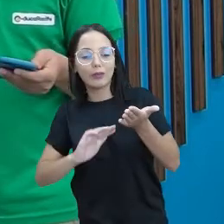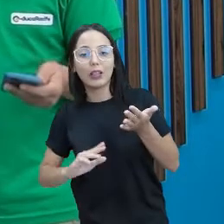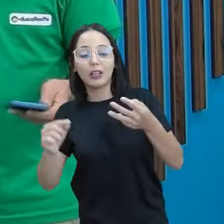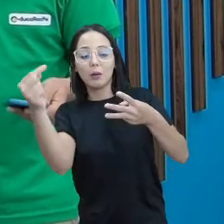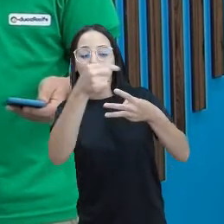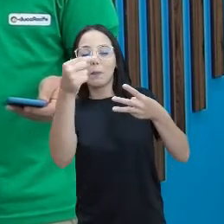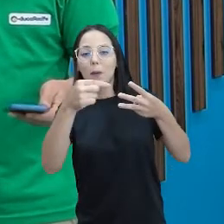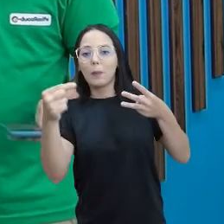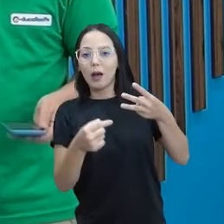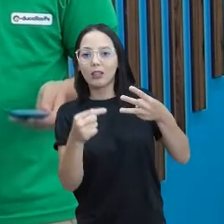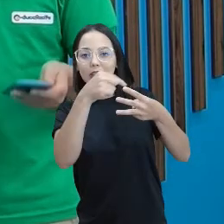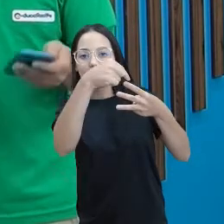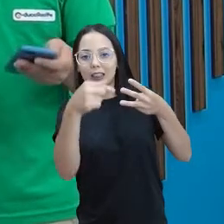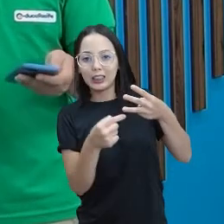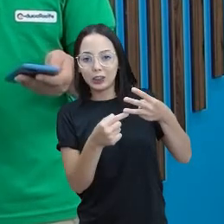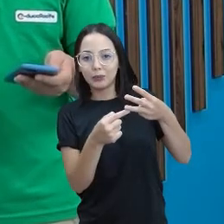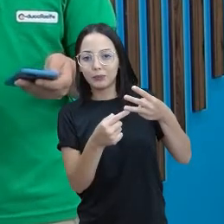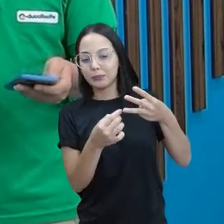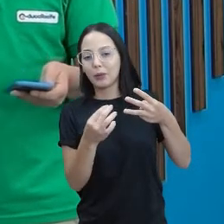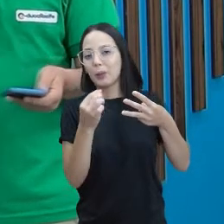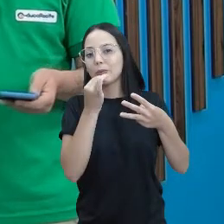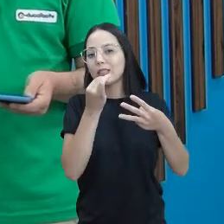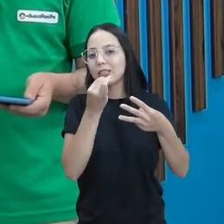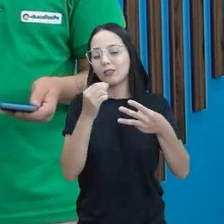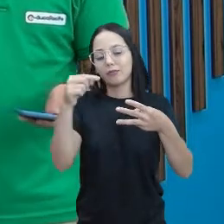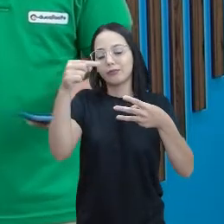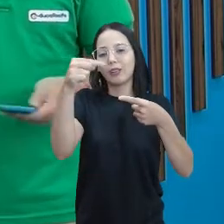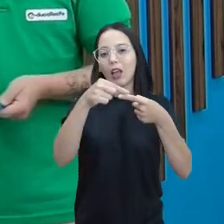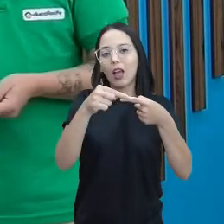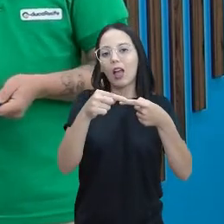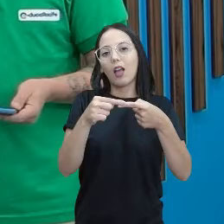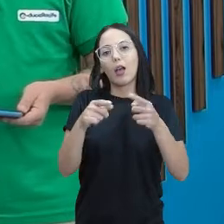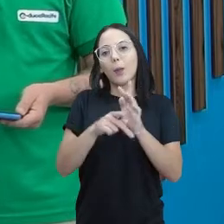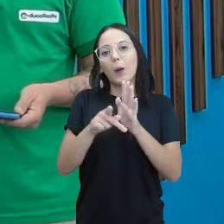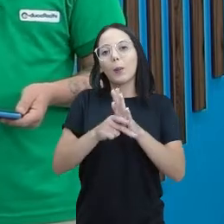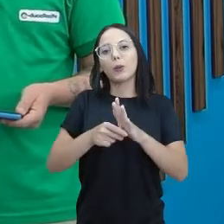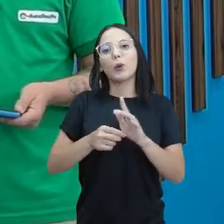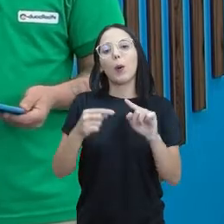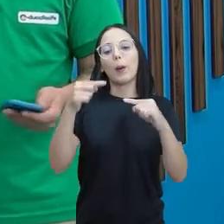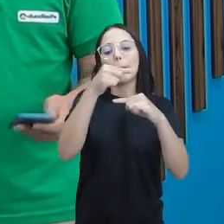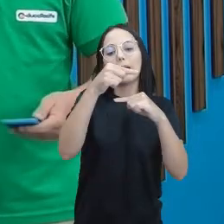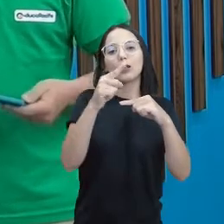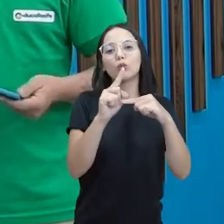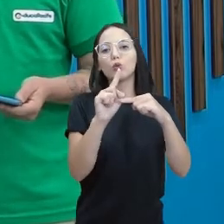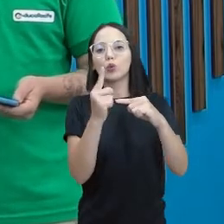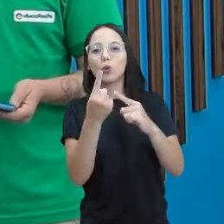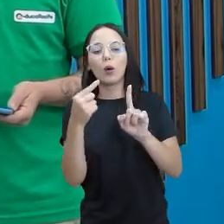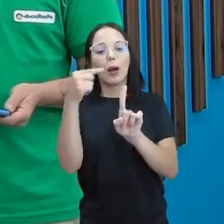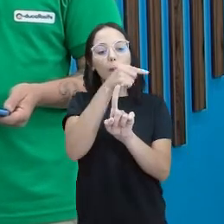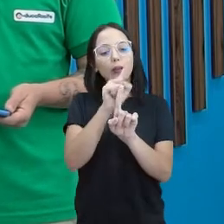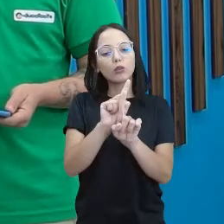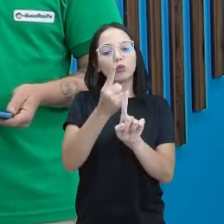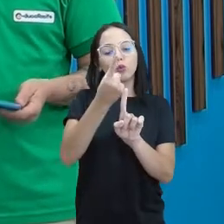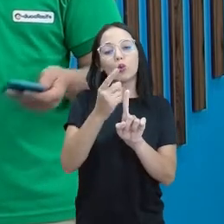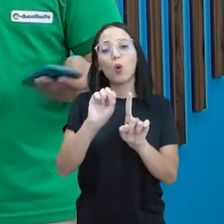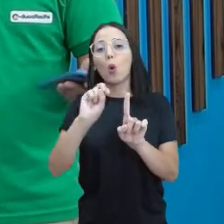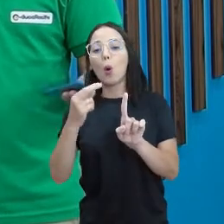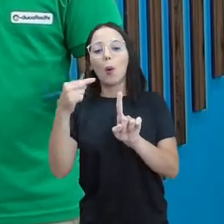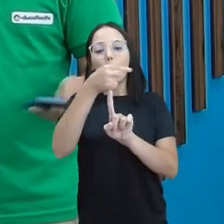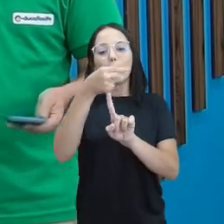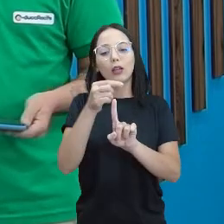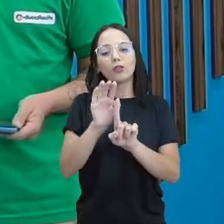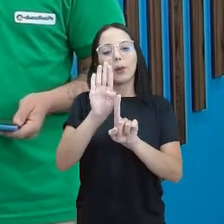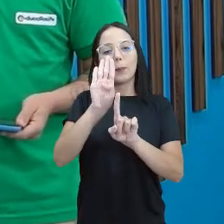3 situações. Ou seja, quando é um expoente, no caso daquele primeiro, menos 1, ou quando você tem um menos b, um